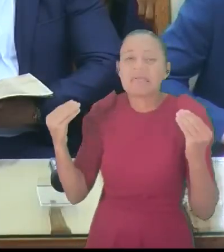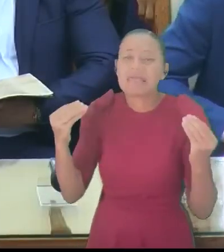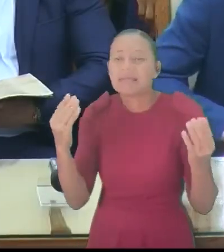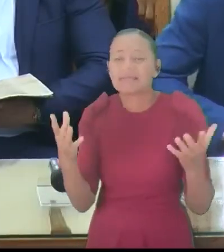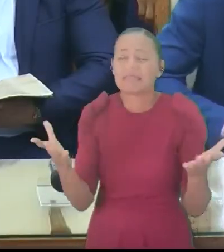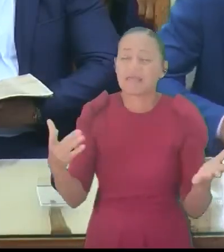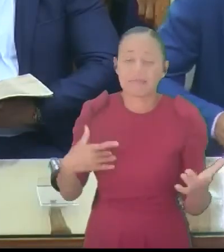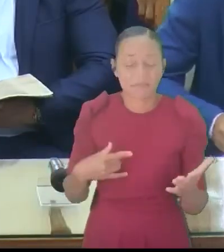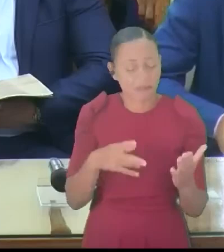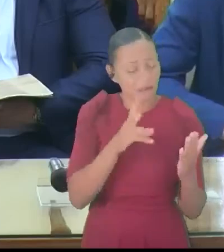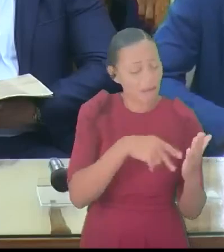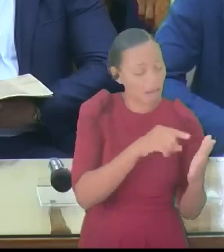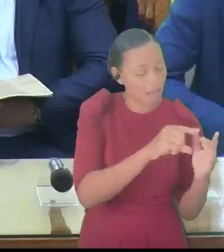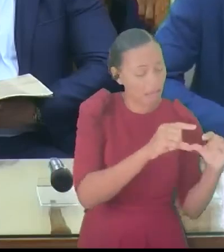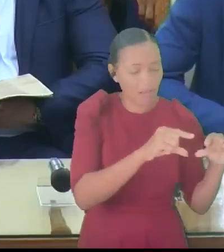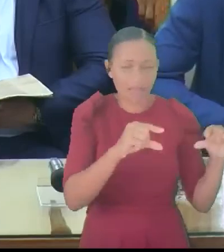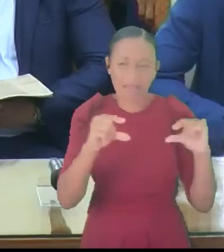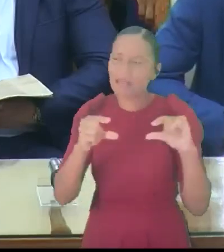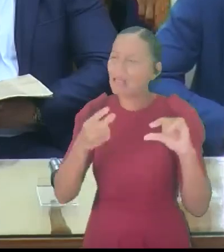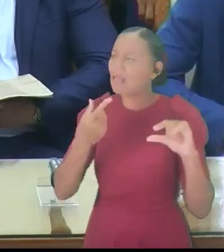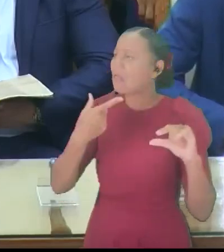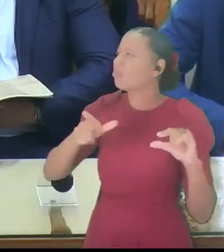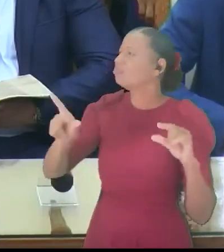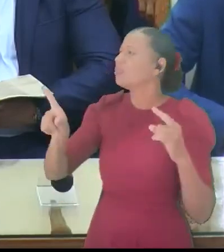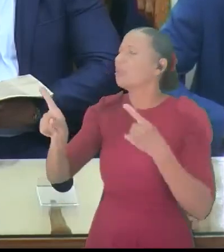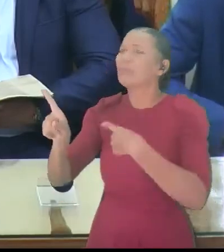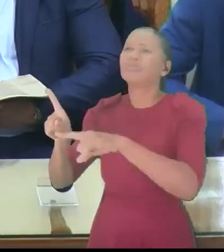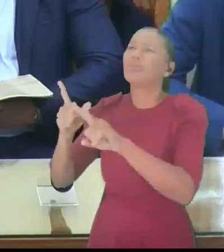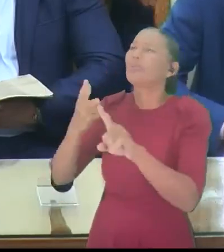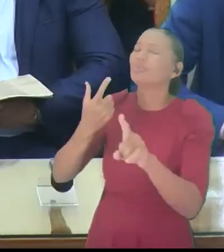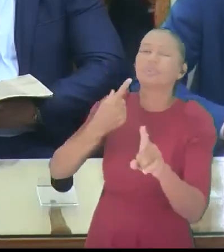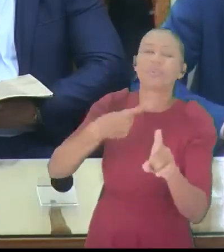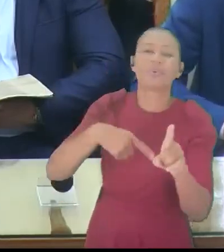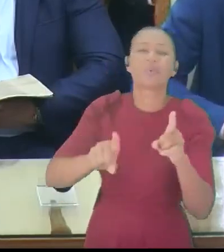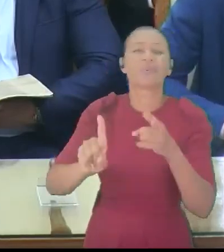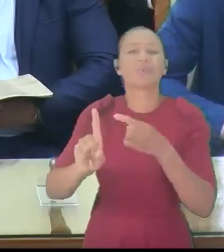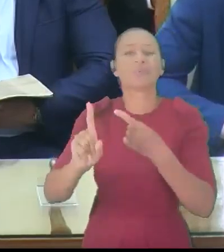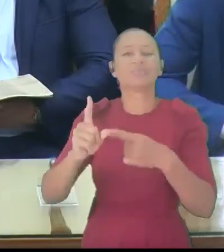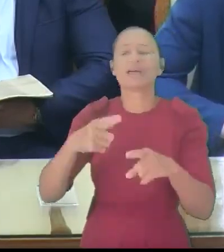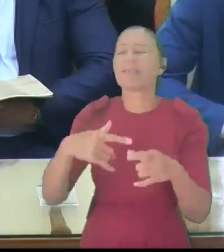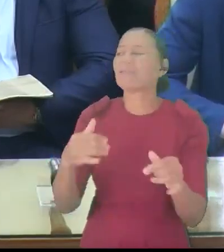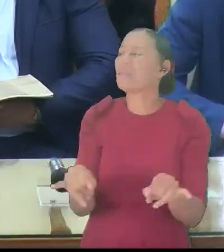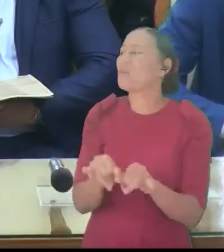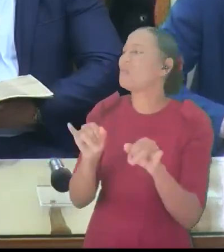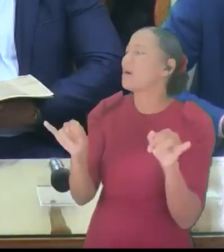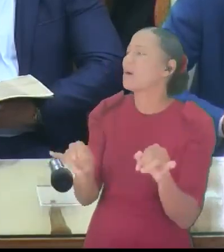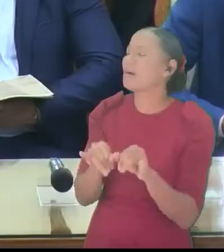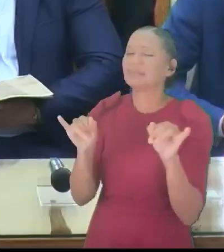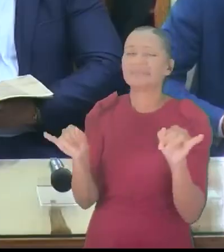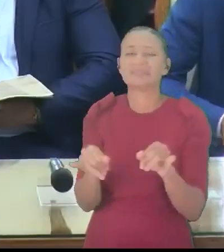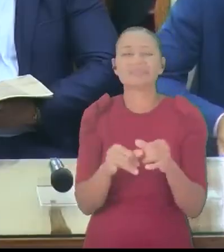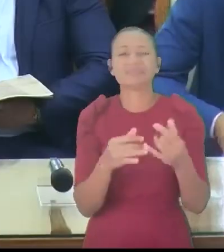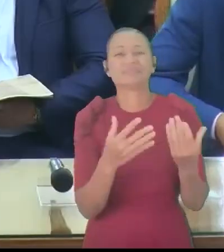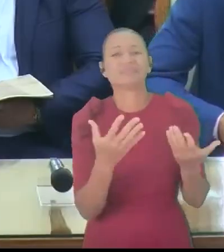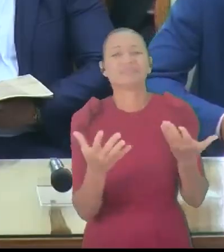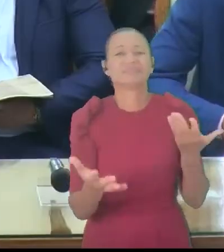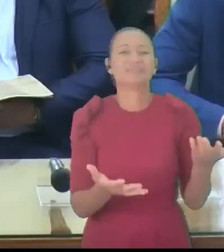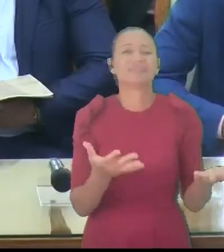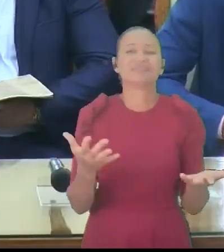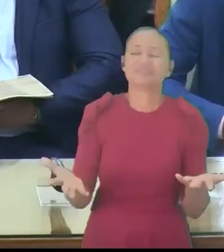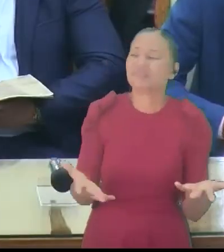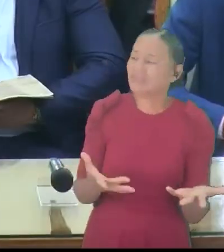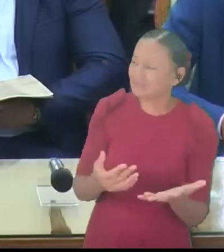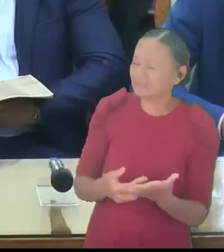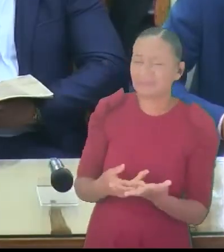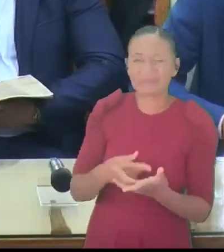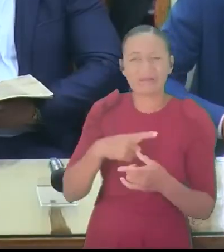pregar, irmão, lê um versículo da Bíblia e vai-se embora que ninguém sabe por onde. Conversa tanta leseira, conversa tanta bobagem e enche